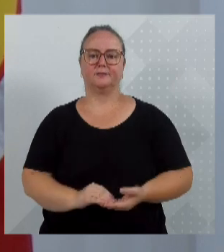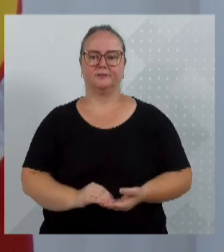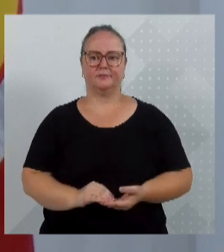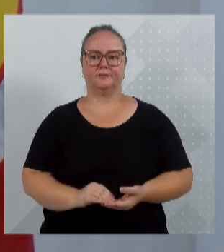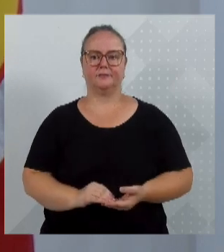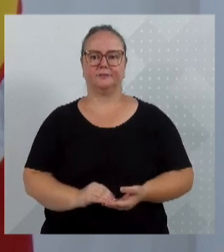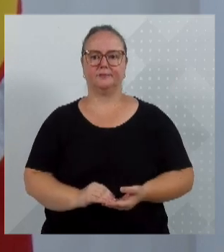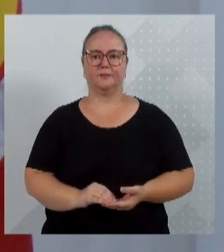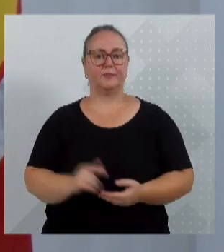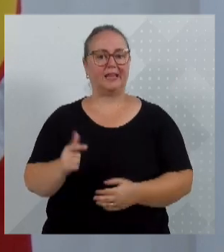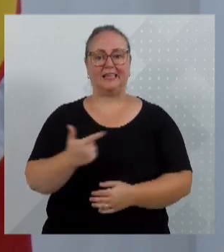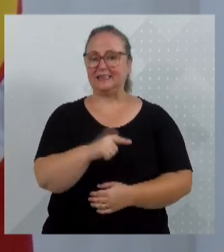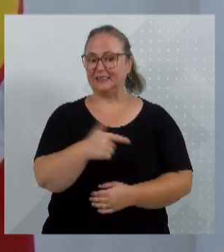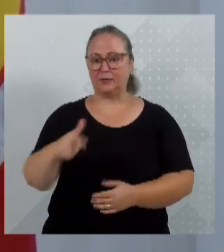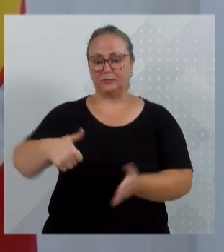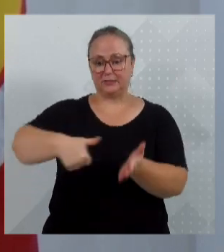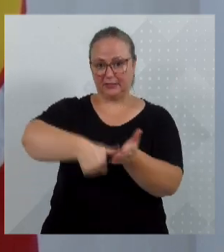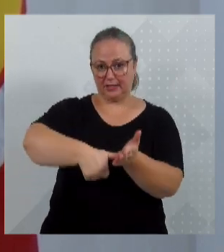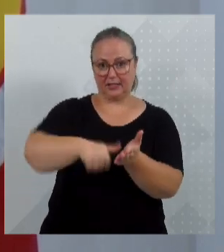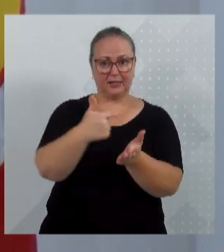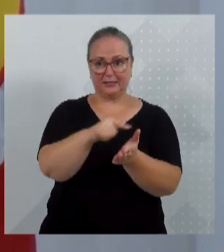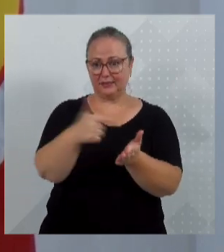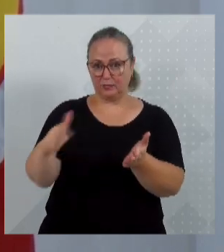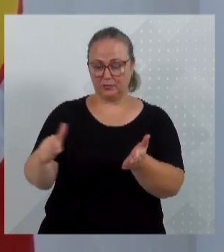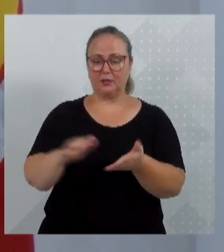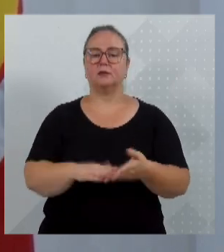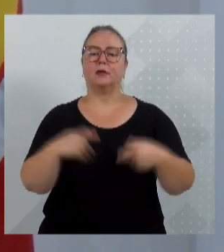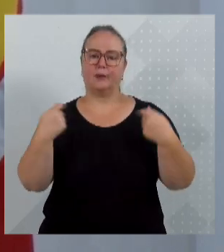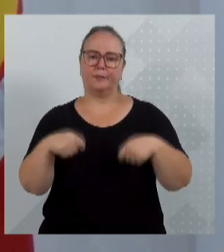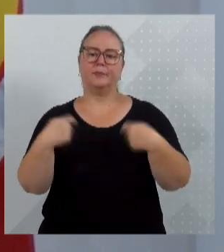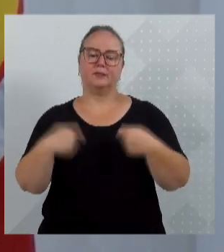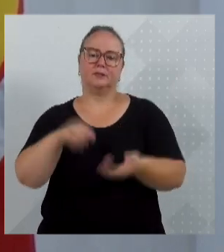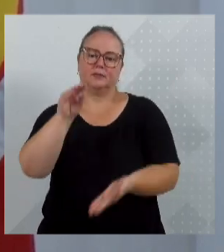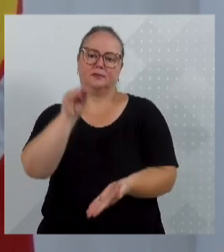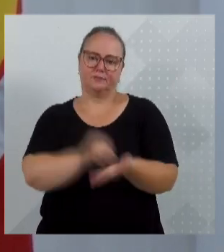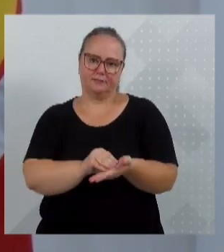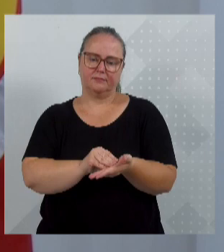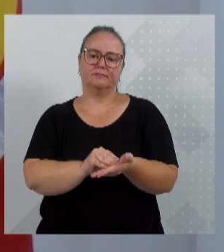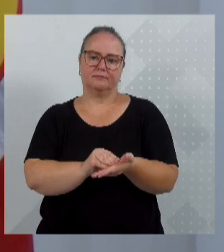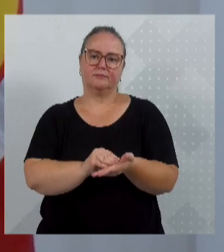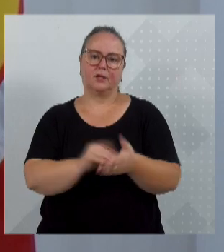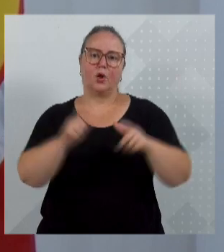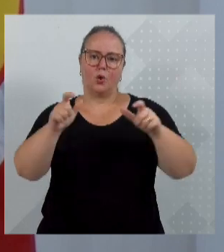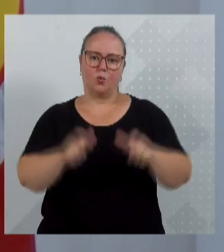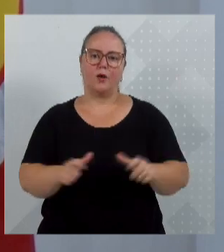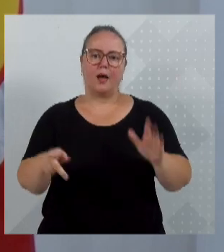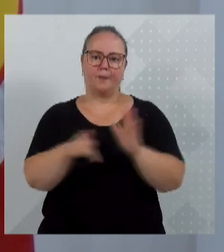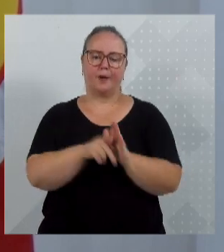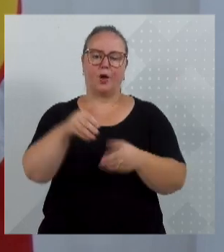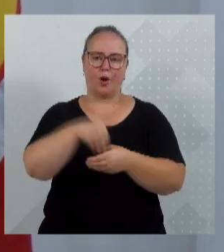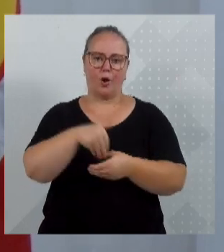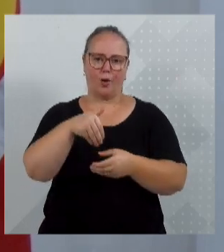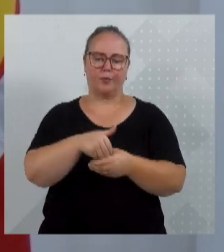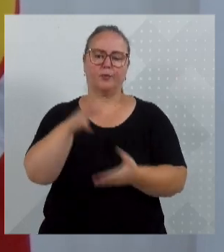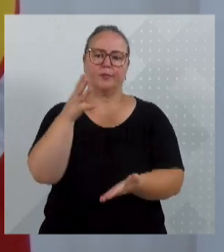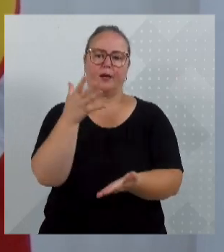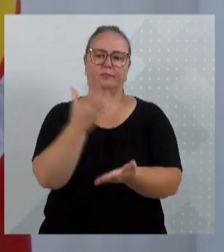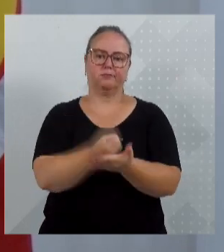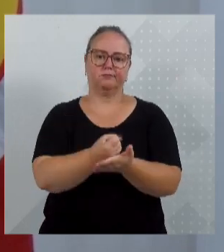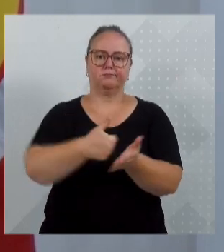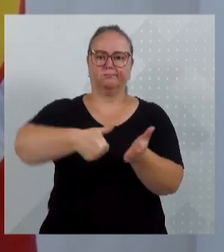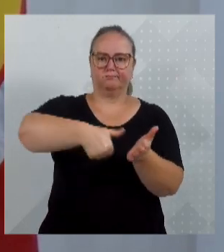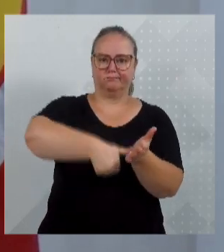que não possuem a biometria cadastrada precisam agendar em um cartório eleitoral para cadastrar essa